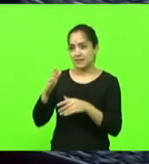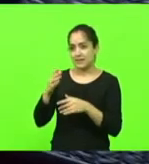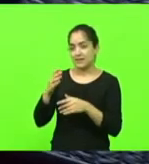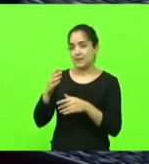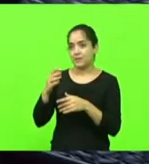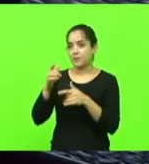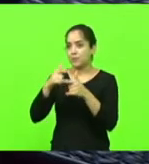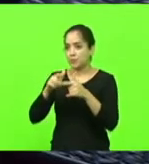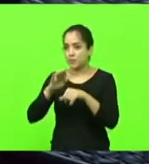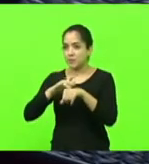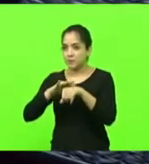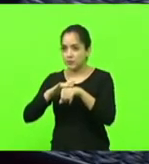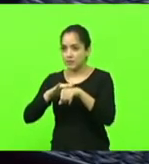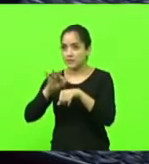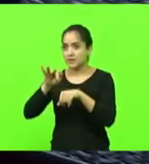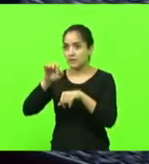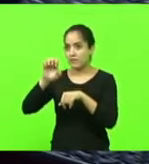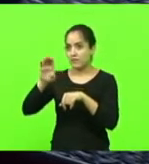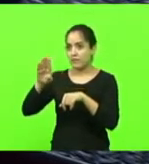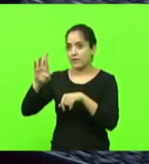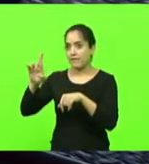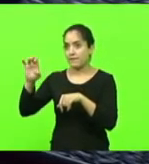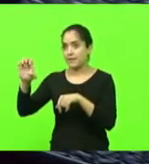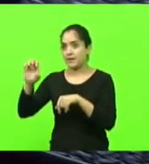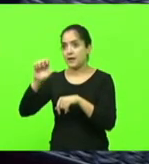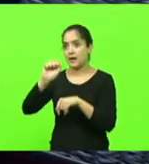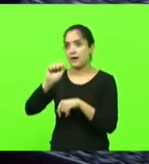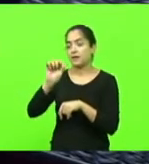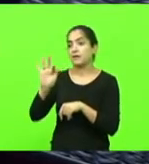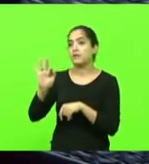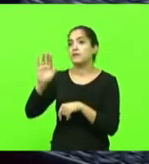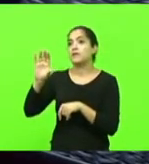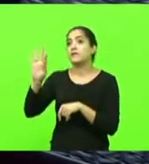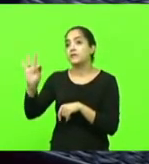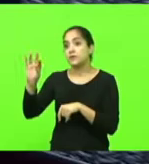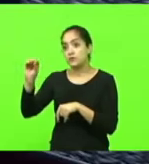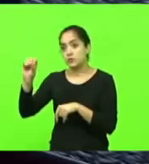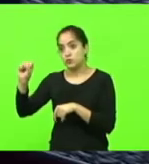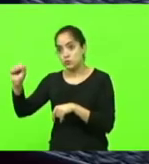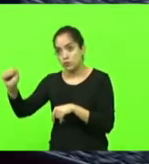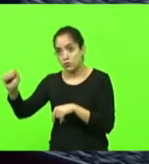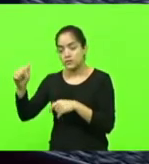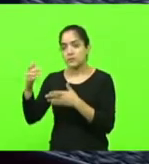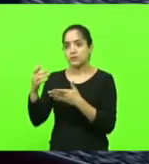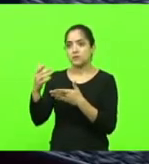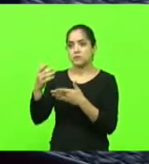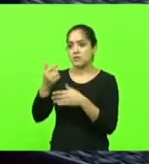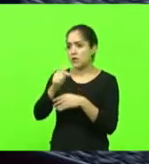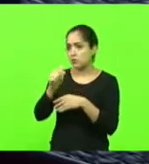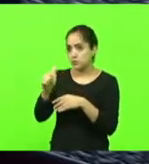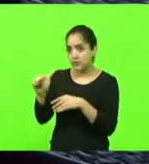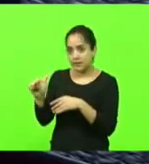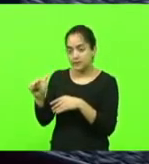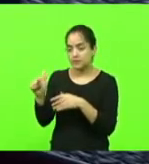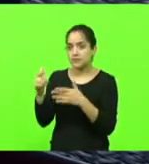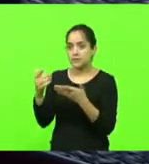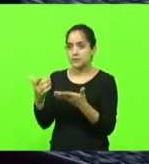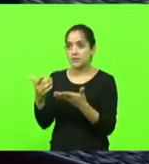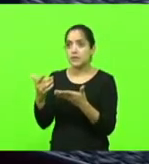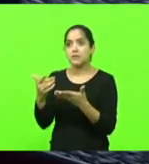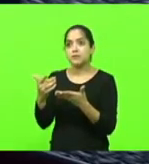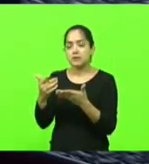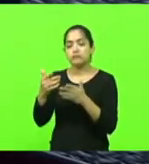Rio Grande do Sul e Paraná estão chegando agora, né? E Santa Catarina já é livre disso há muito tempo. Então, mostra a competência dos nossos órgãos